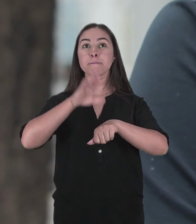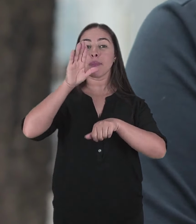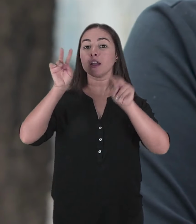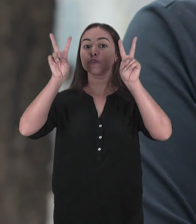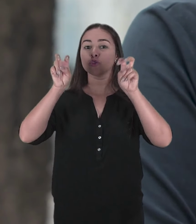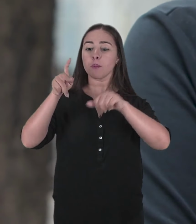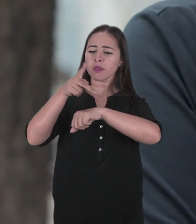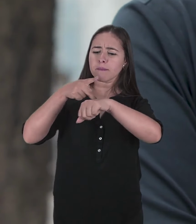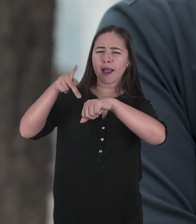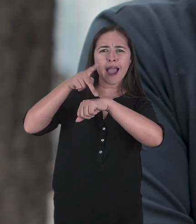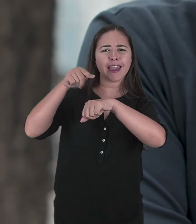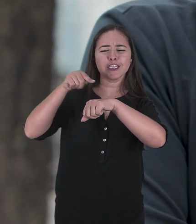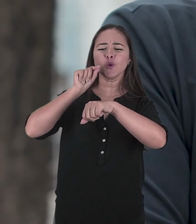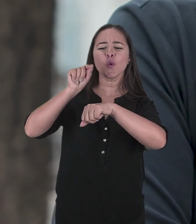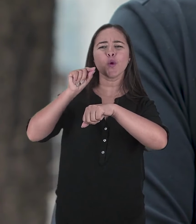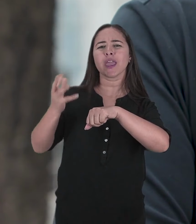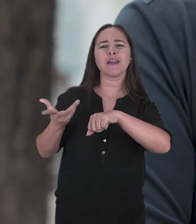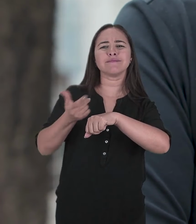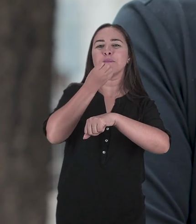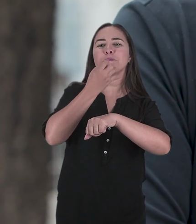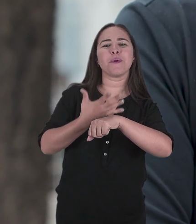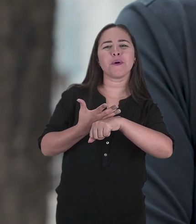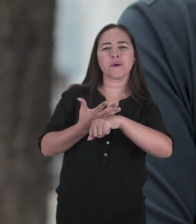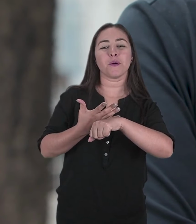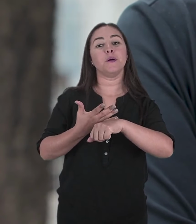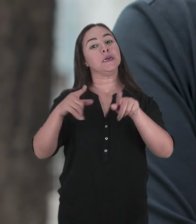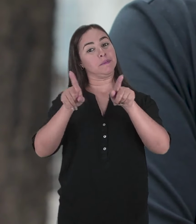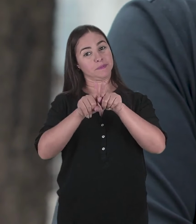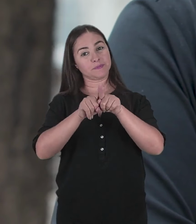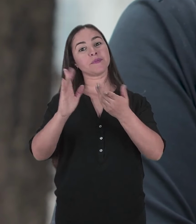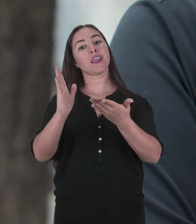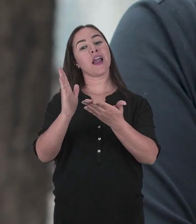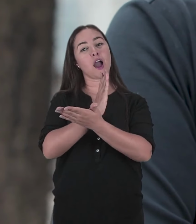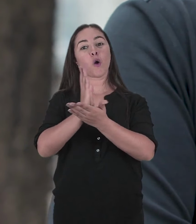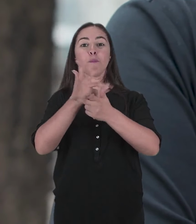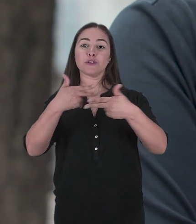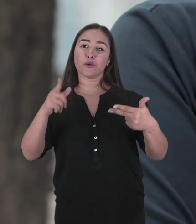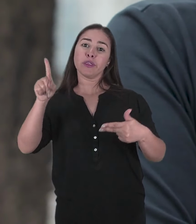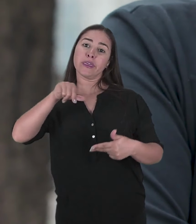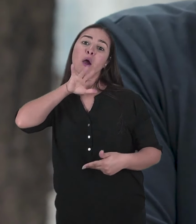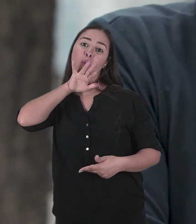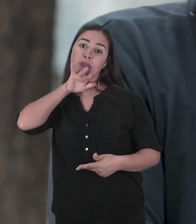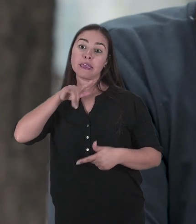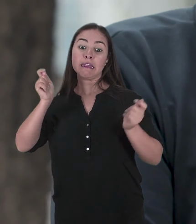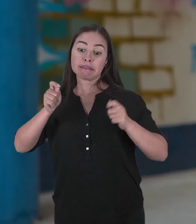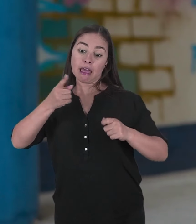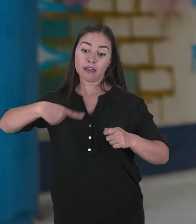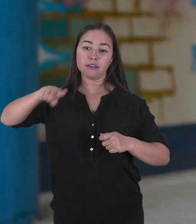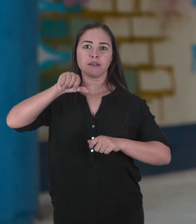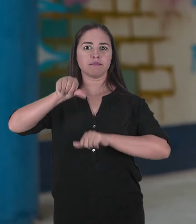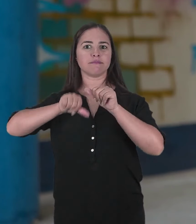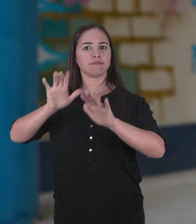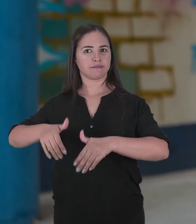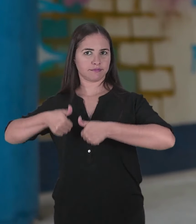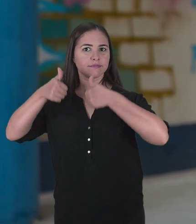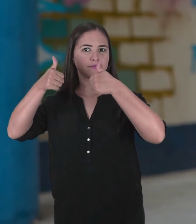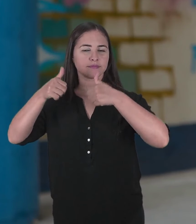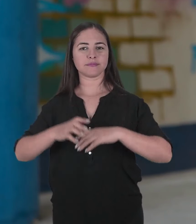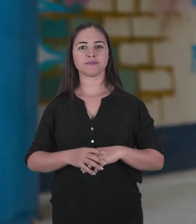o nosso país tem de bom, né? E também algumas coisas que são ruins que a gente pode estar melhorando. A visita de